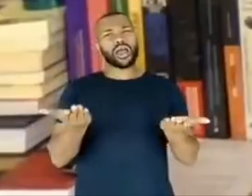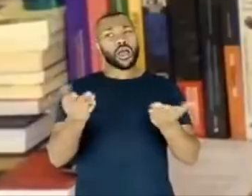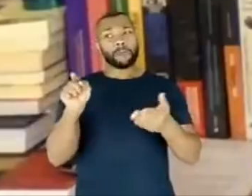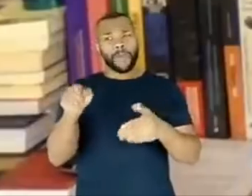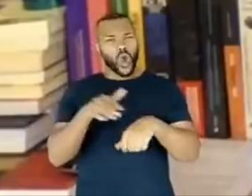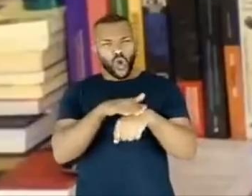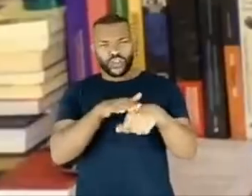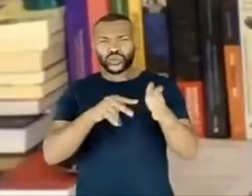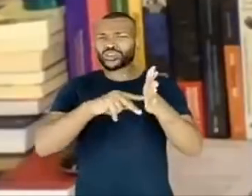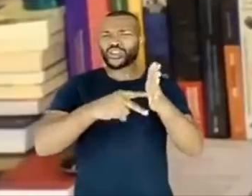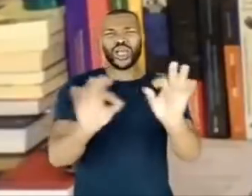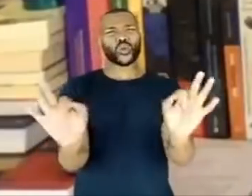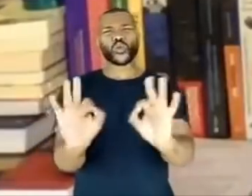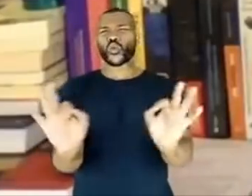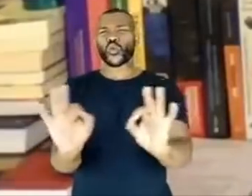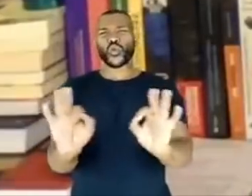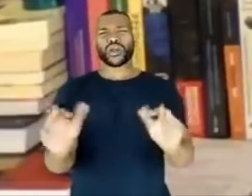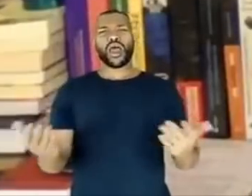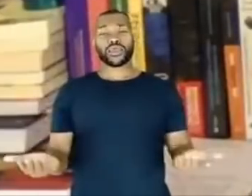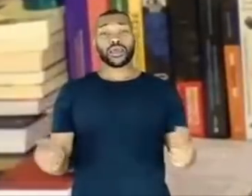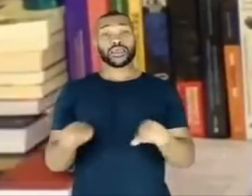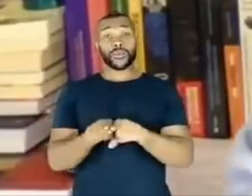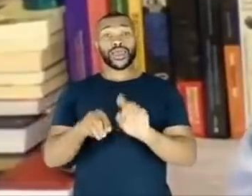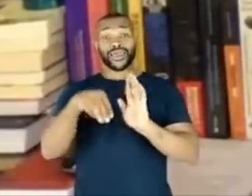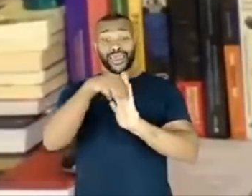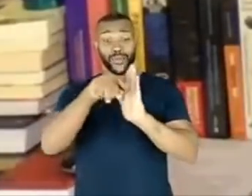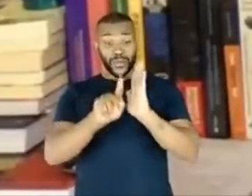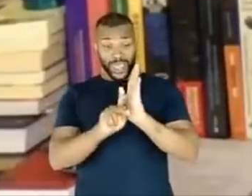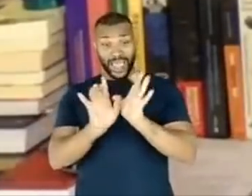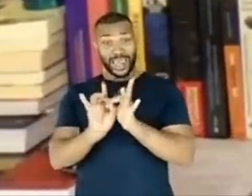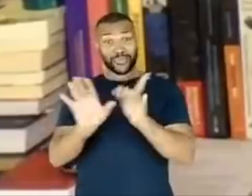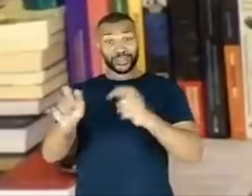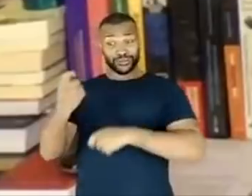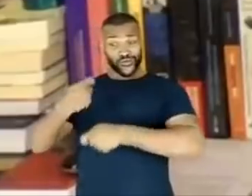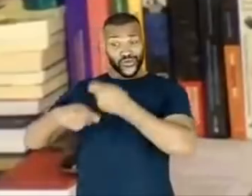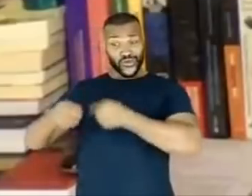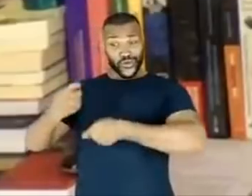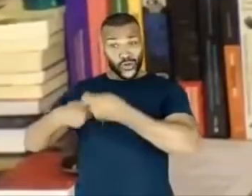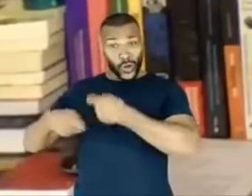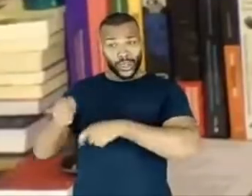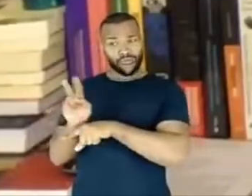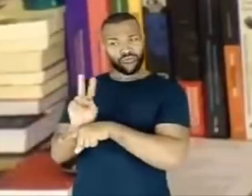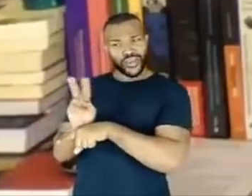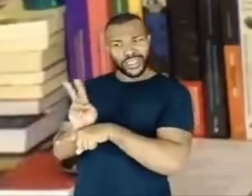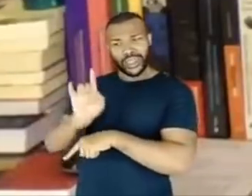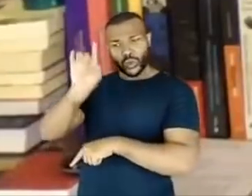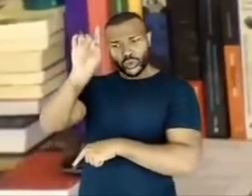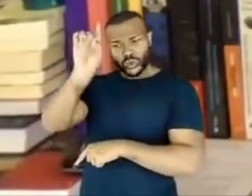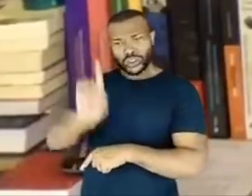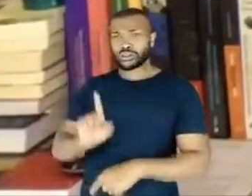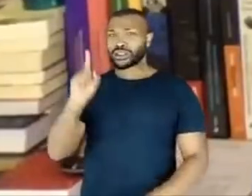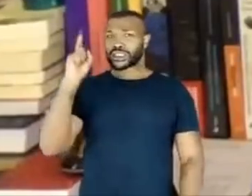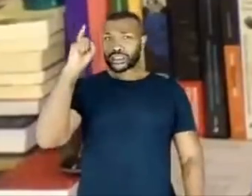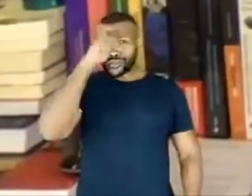nenhuma. Fizeram a medida provisória da liberdade econômica, que dificultou a fiscalização dos direitos e a cobrança judicial